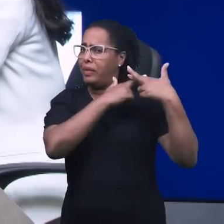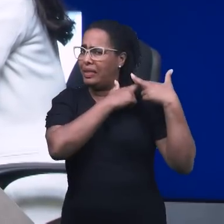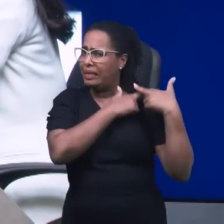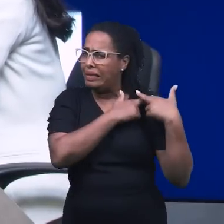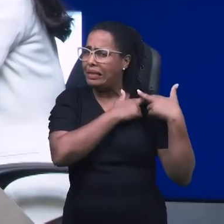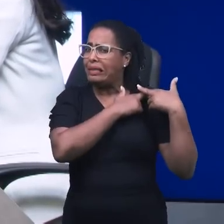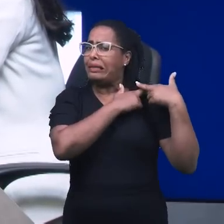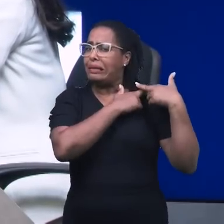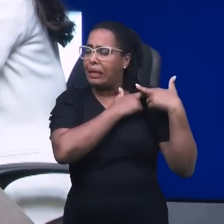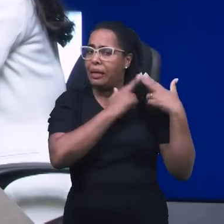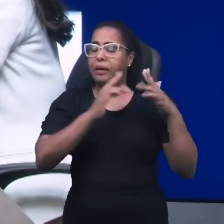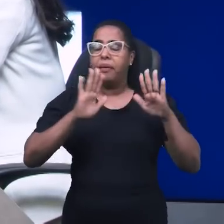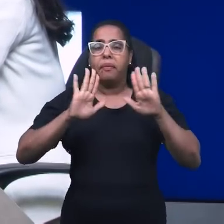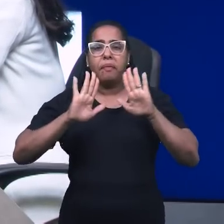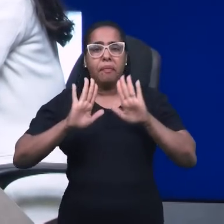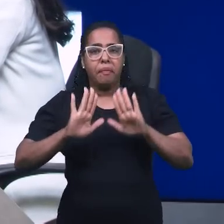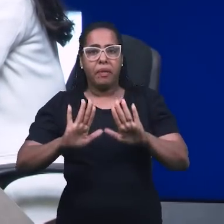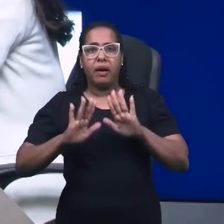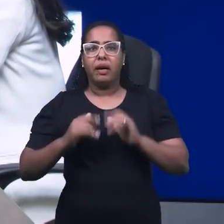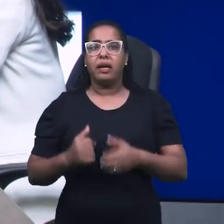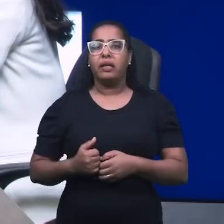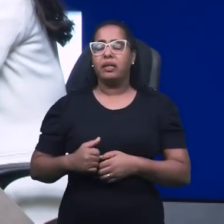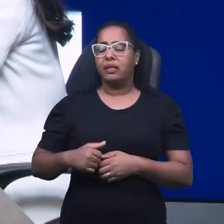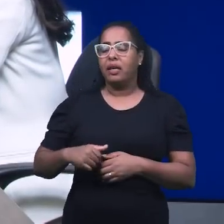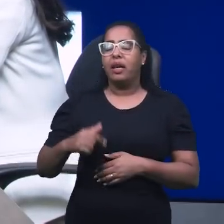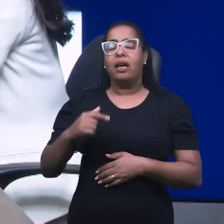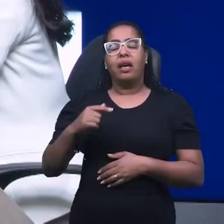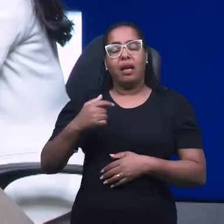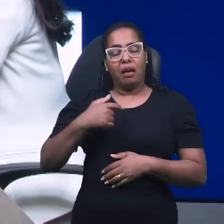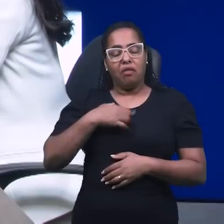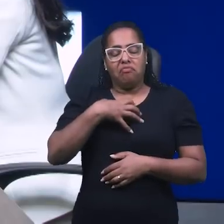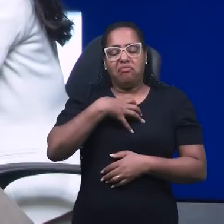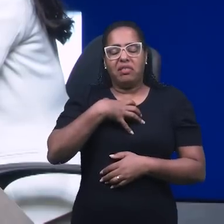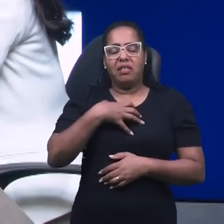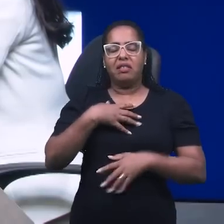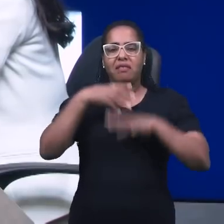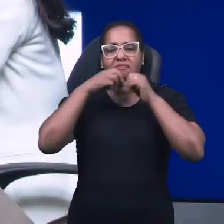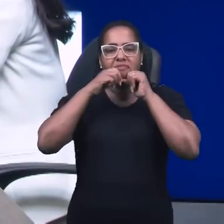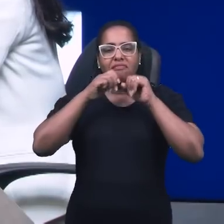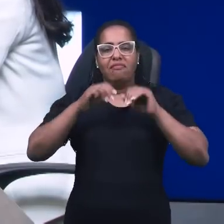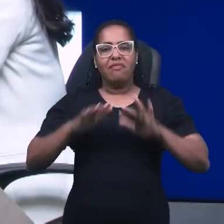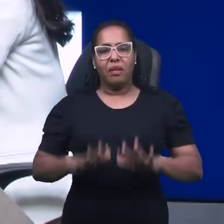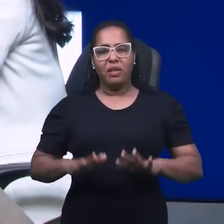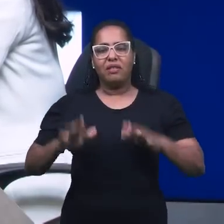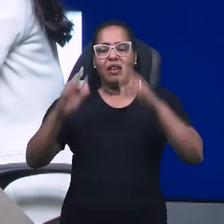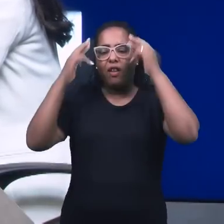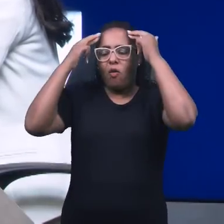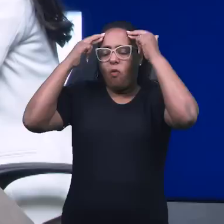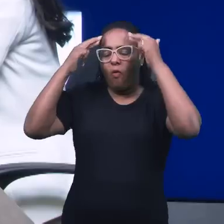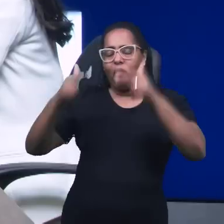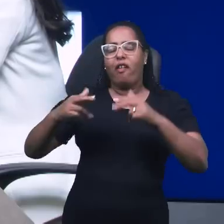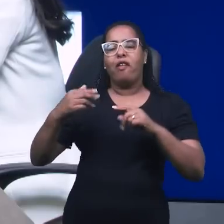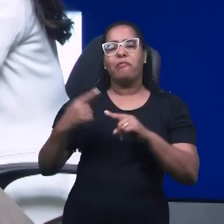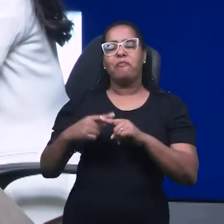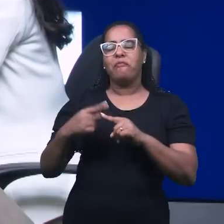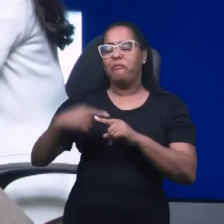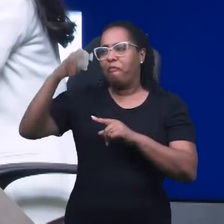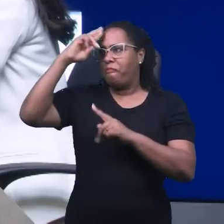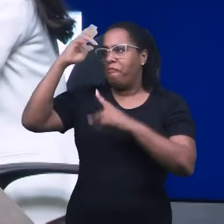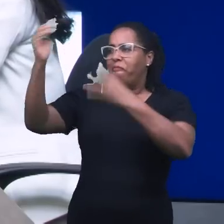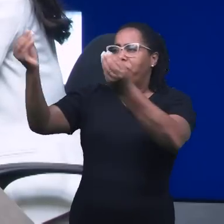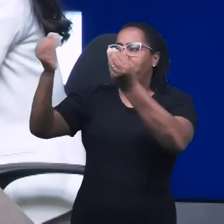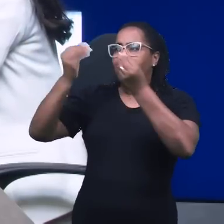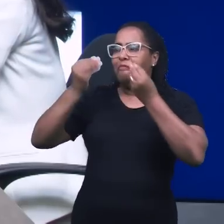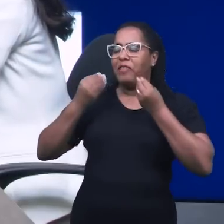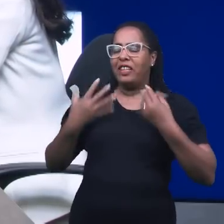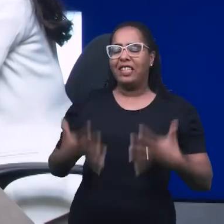da responsabilidade, né? Mas eu, Lucélia, me sinto assim honrada pelo privilégio que o